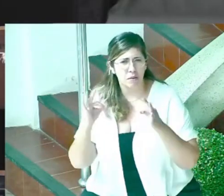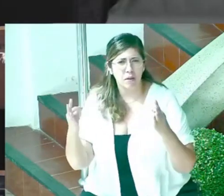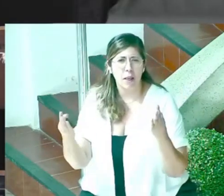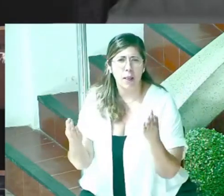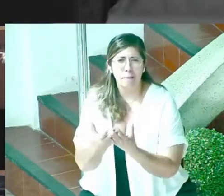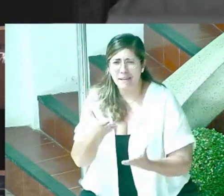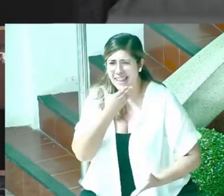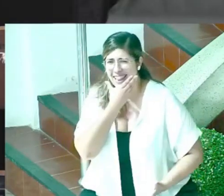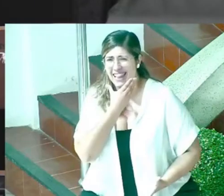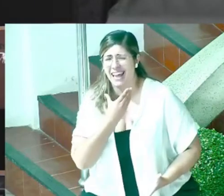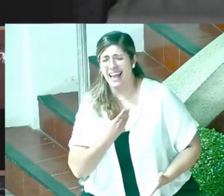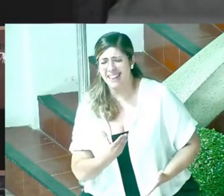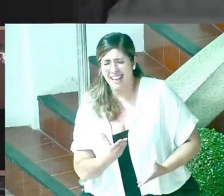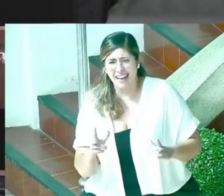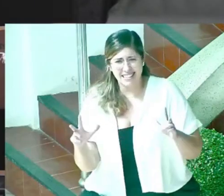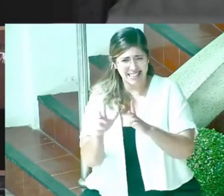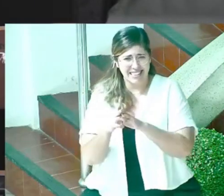que